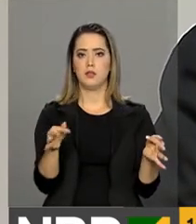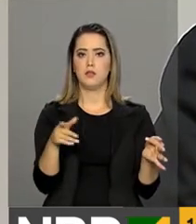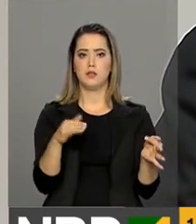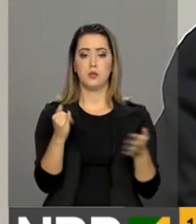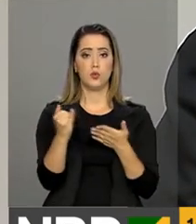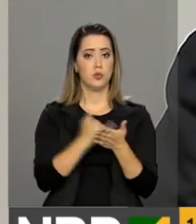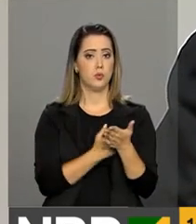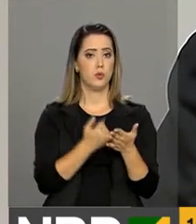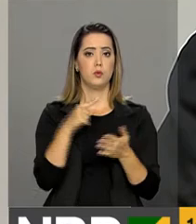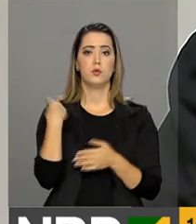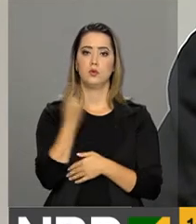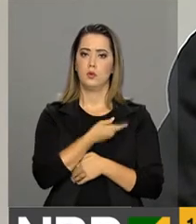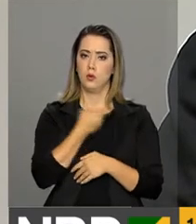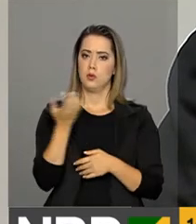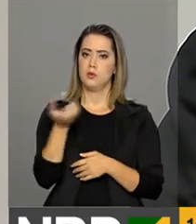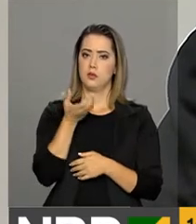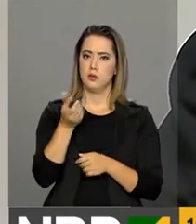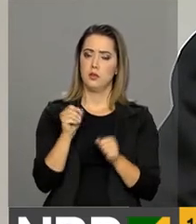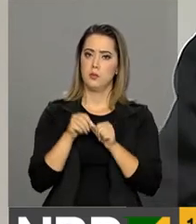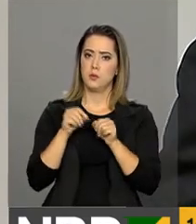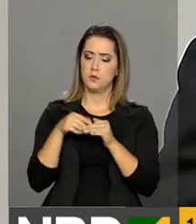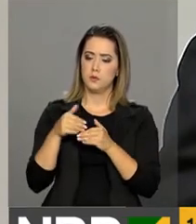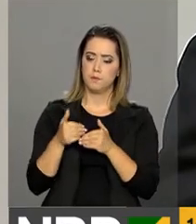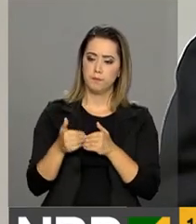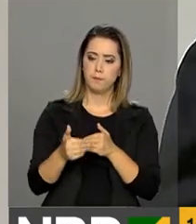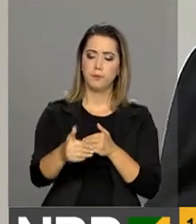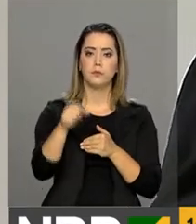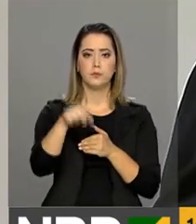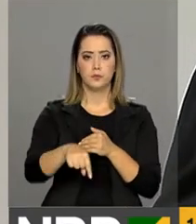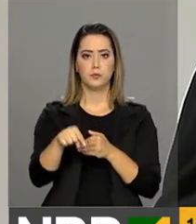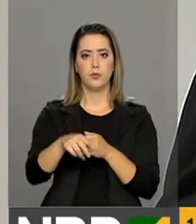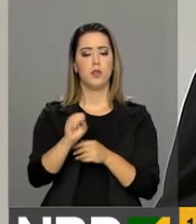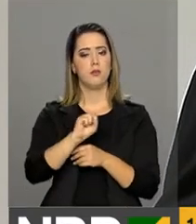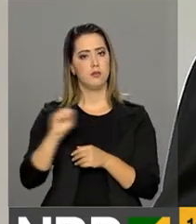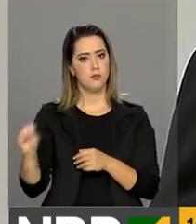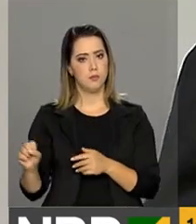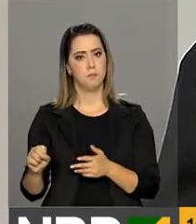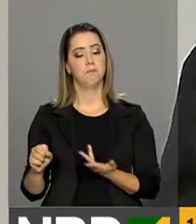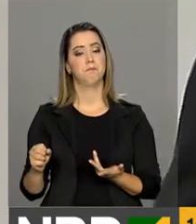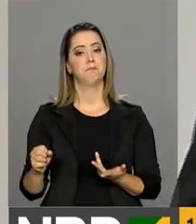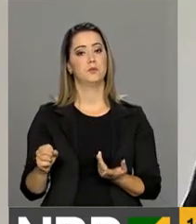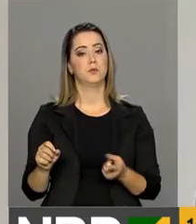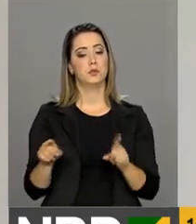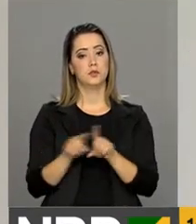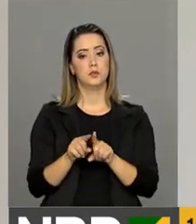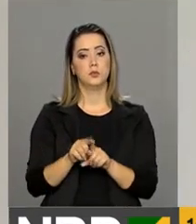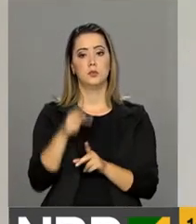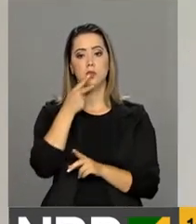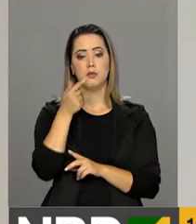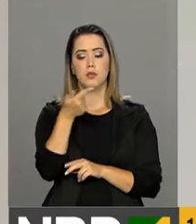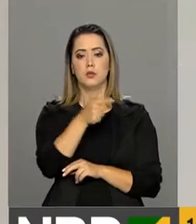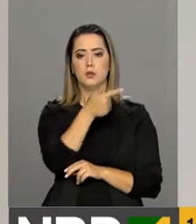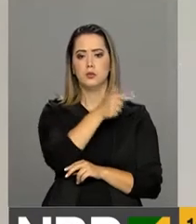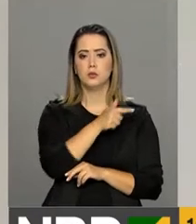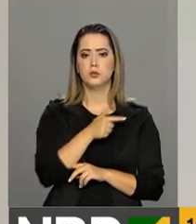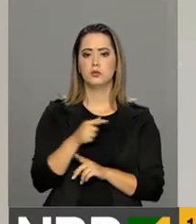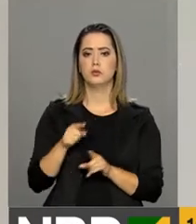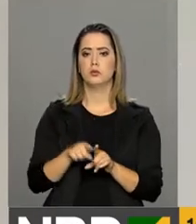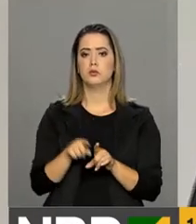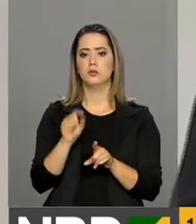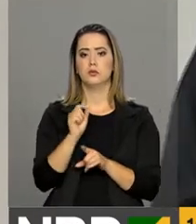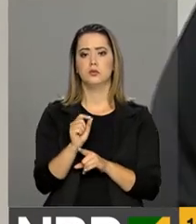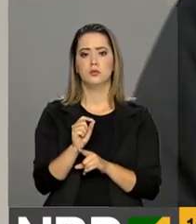que nós queremos fazer ainda neste semestre como de resto reitero a questão